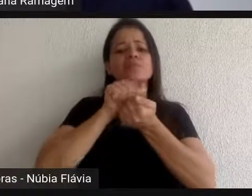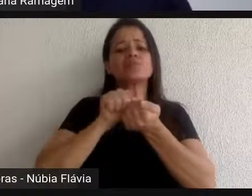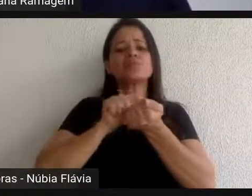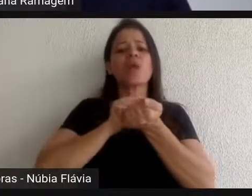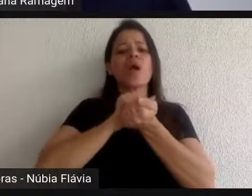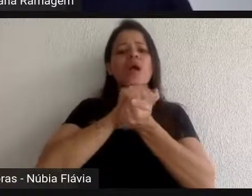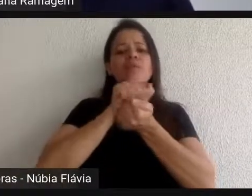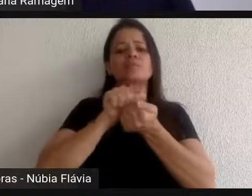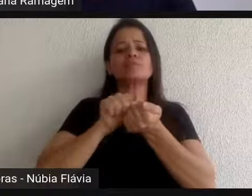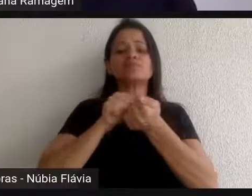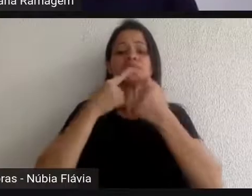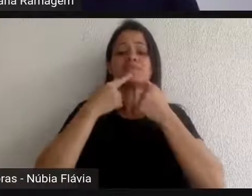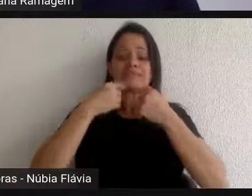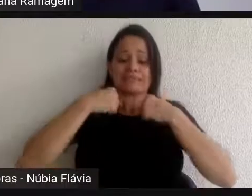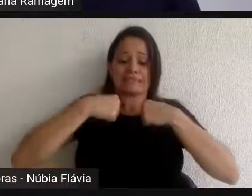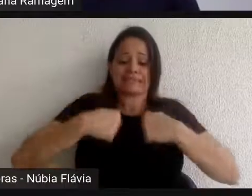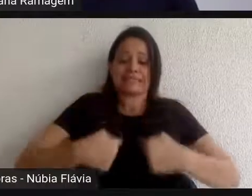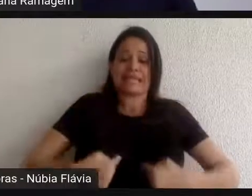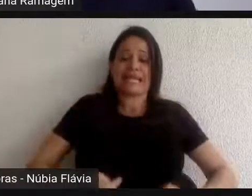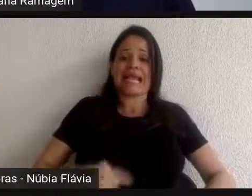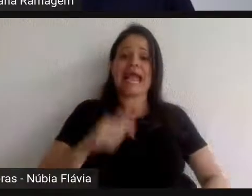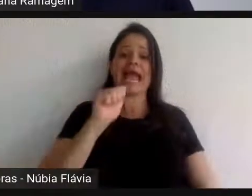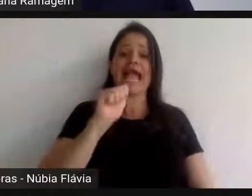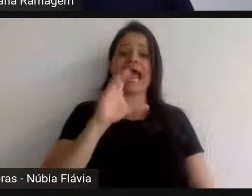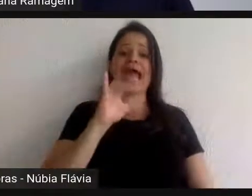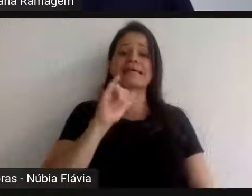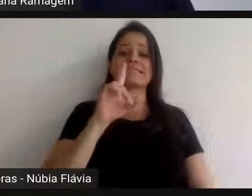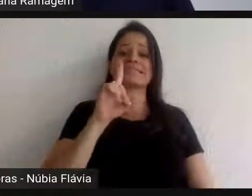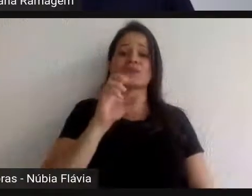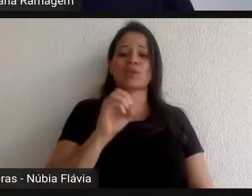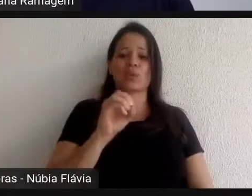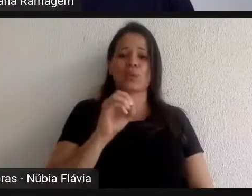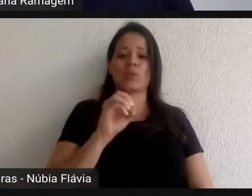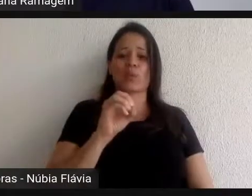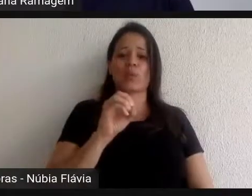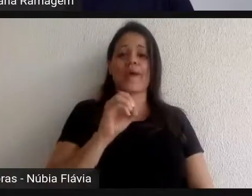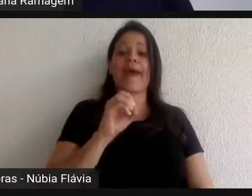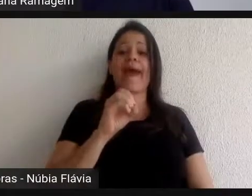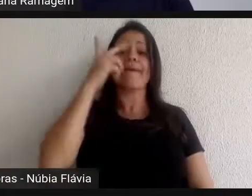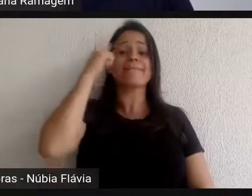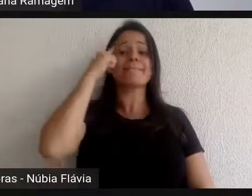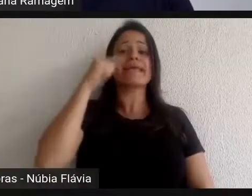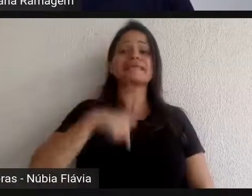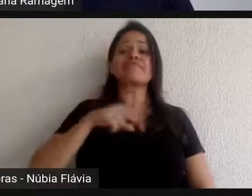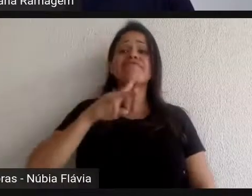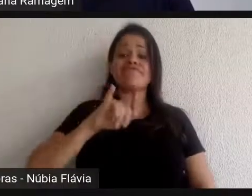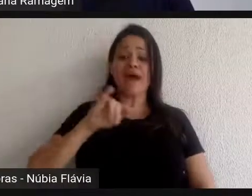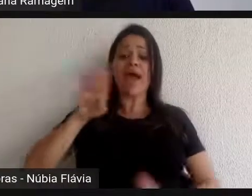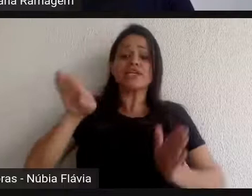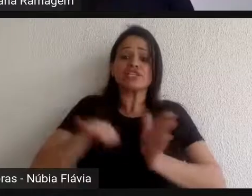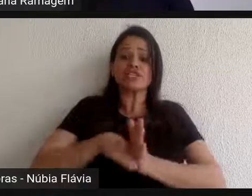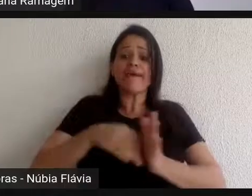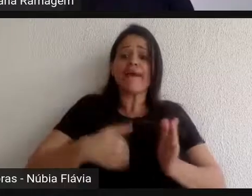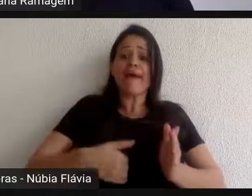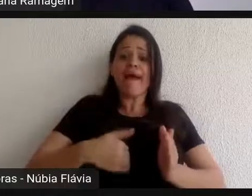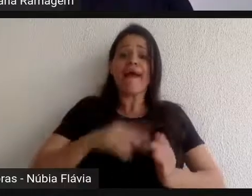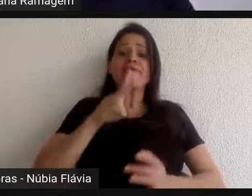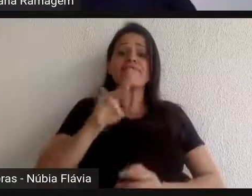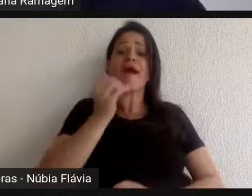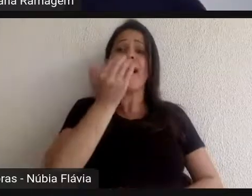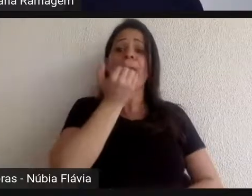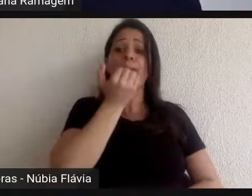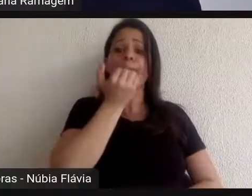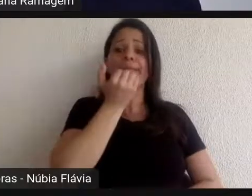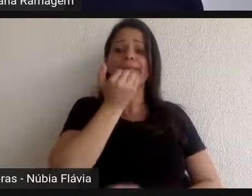mais ácido no nosso estômago, com aquela intenção de receber aquele alimento que não vai chegar, tá? Eu vou aproveitar, inclusive, que você comentou